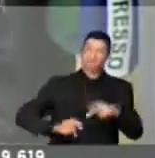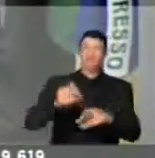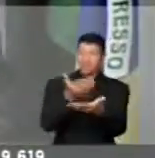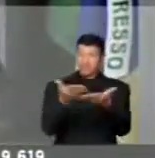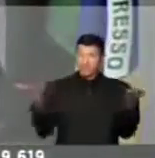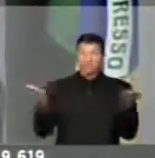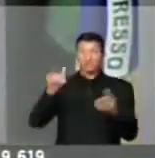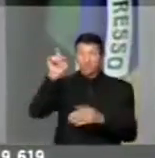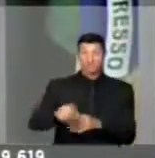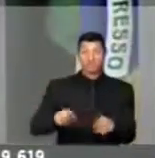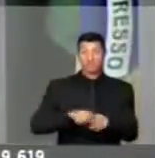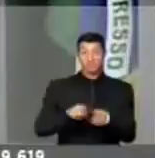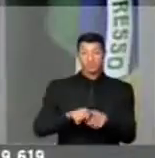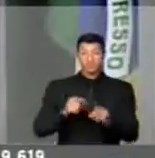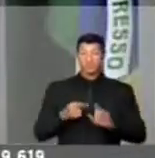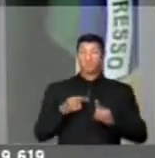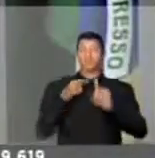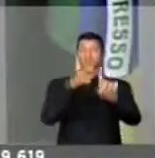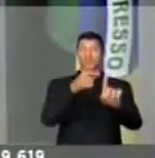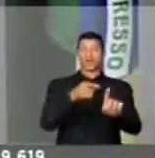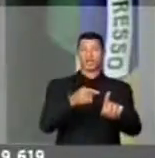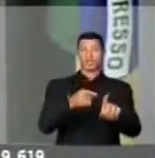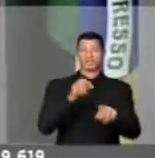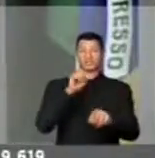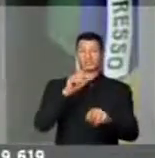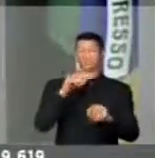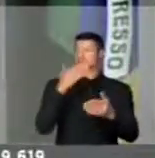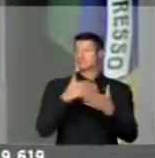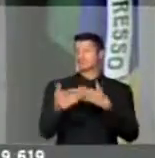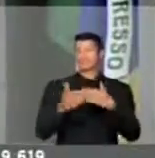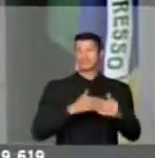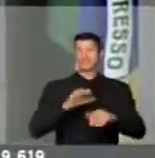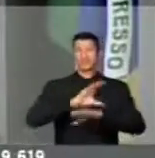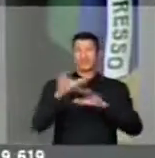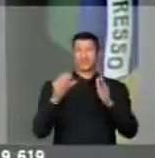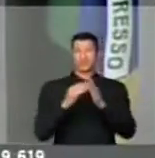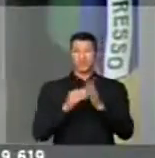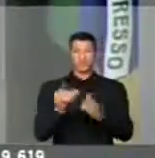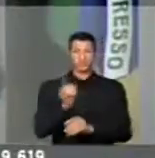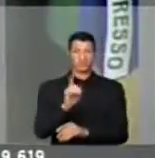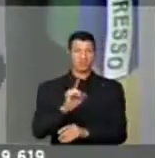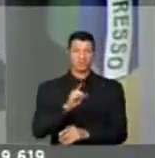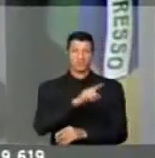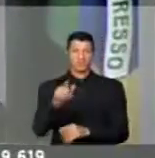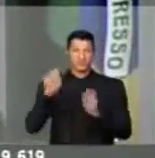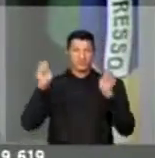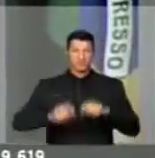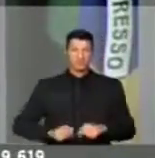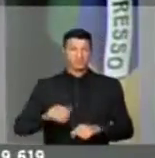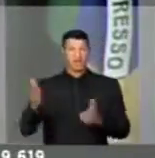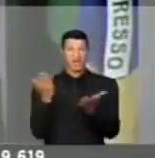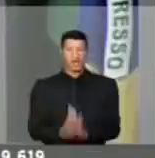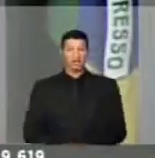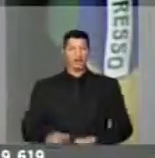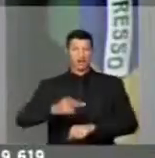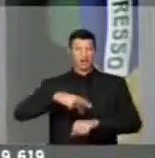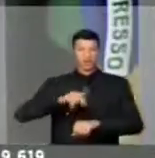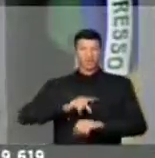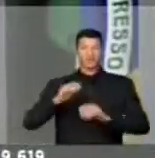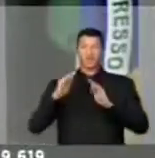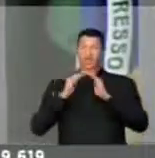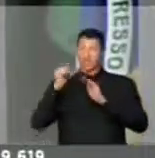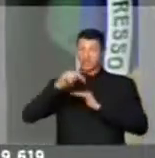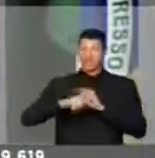Vossas Excelências são indicados. Sequer concursados são. Isso tem que acabar nesse país. E esta